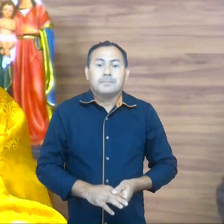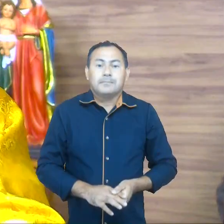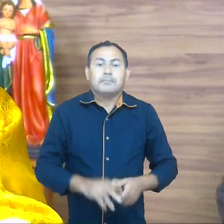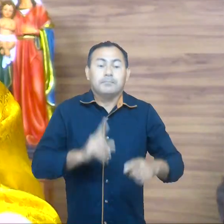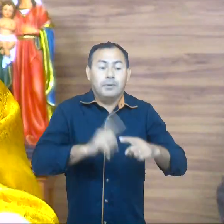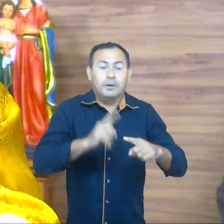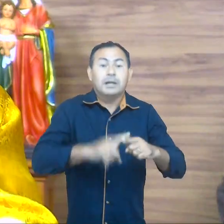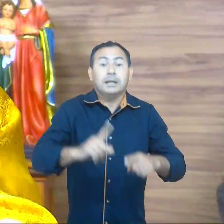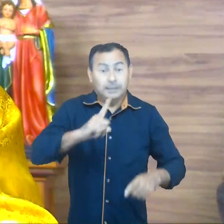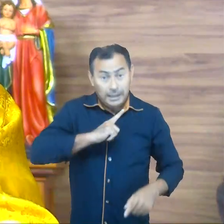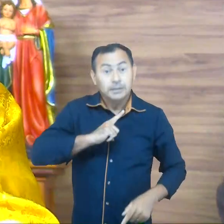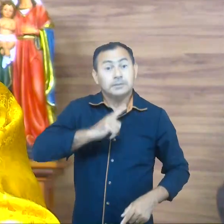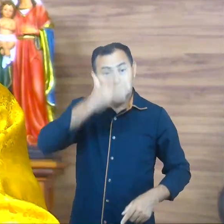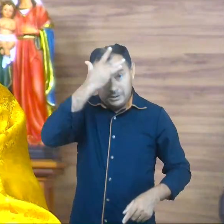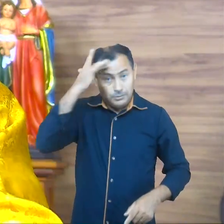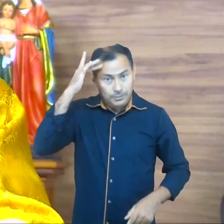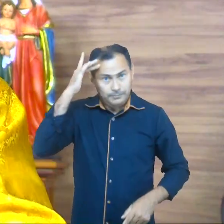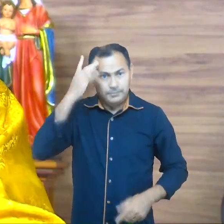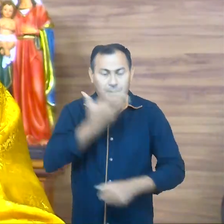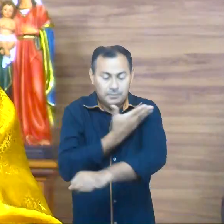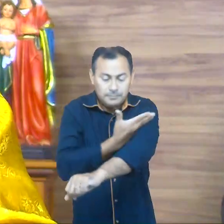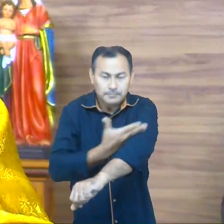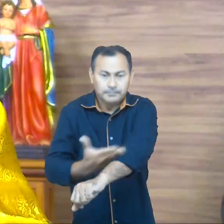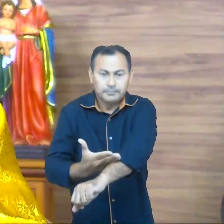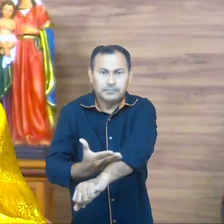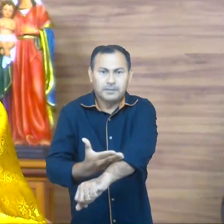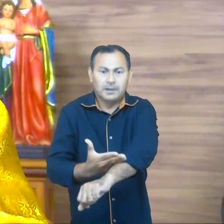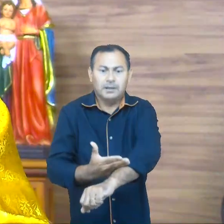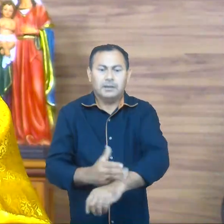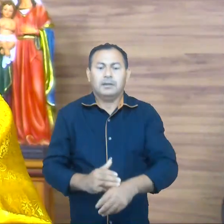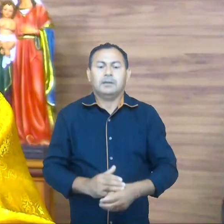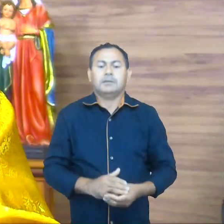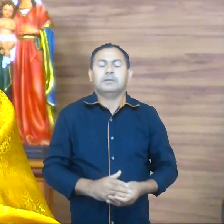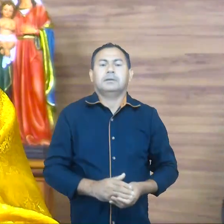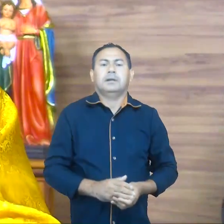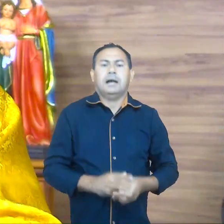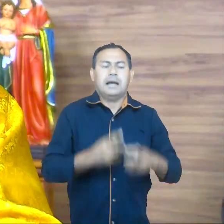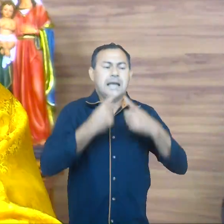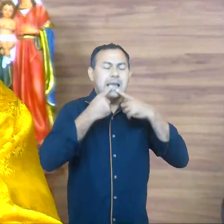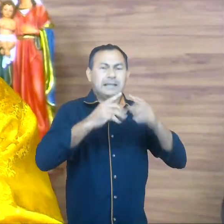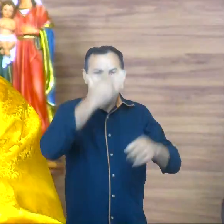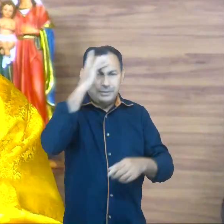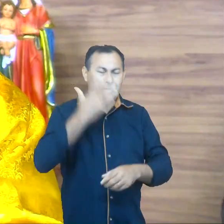Porque tem pessoas que acostumaram a criticar.